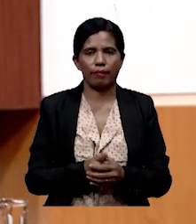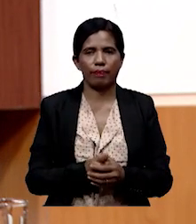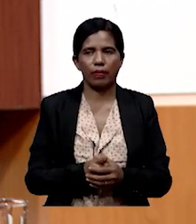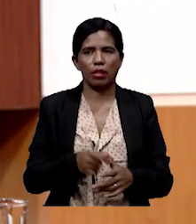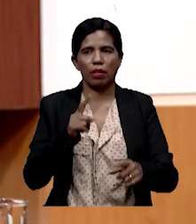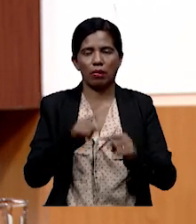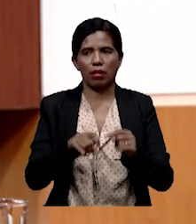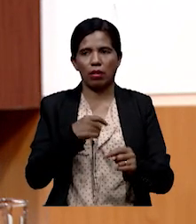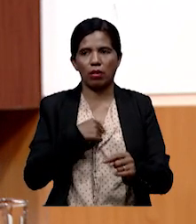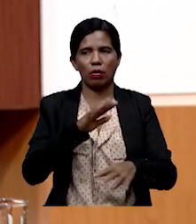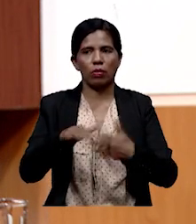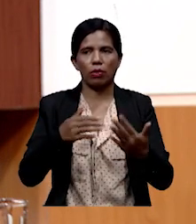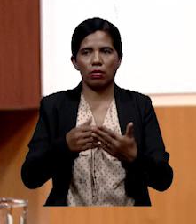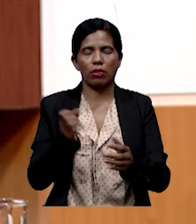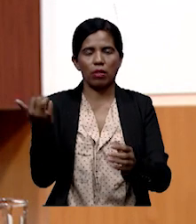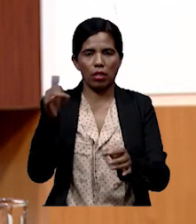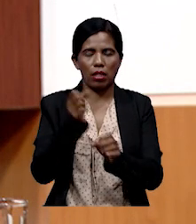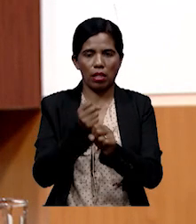gaba ande yang kata buat tu ni hal.